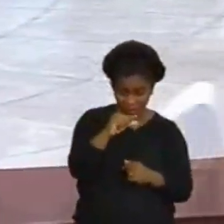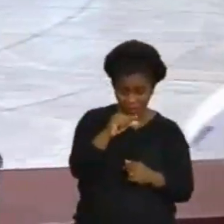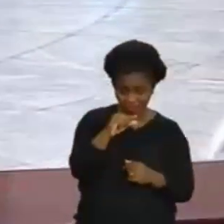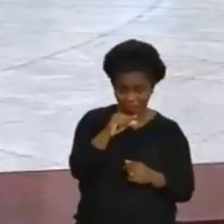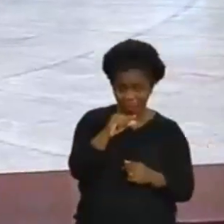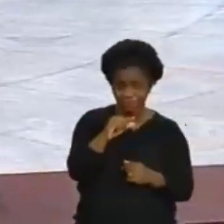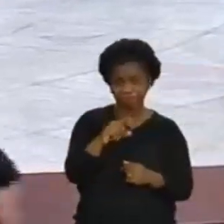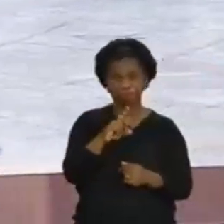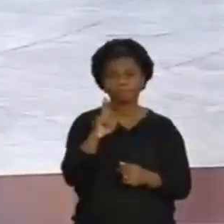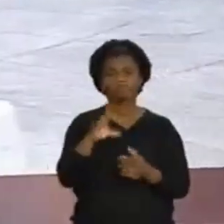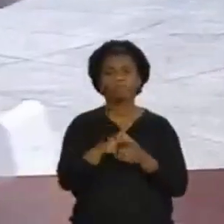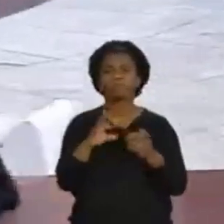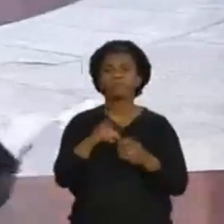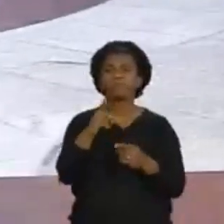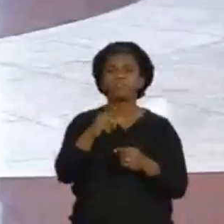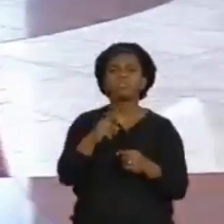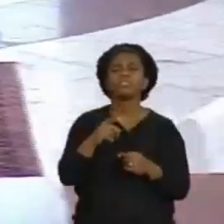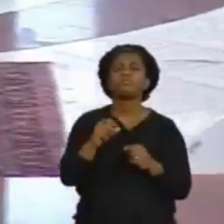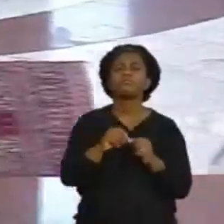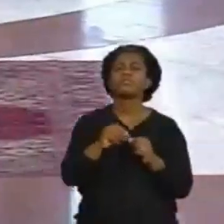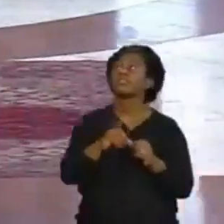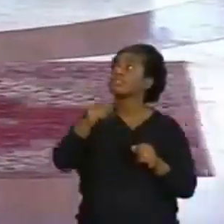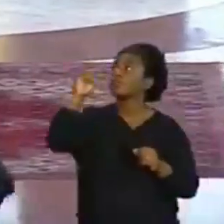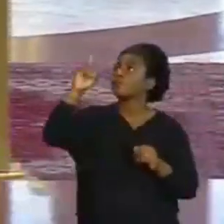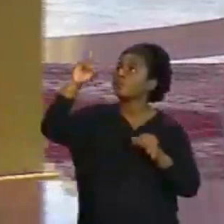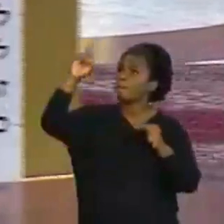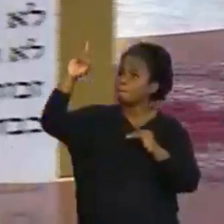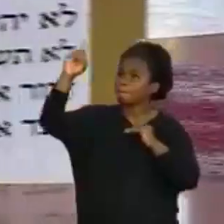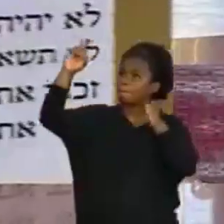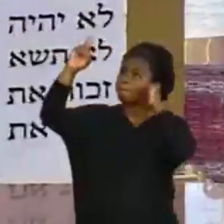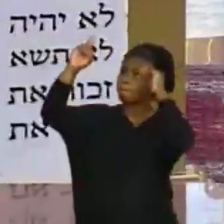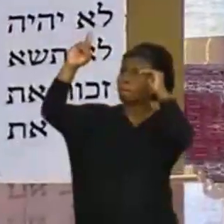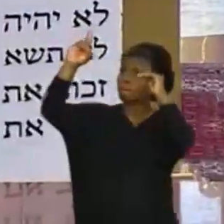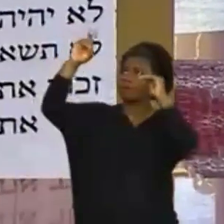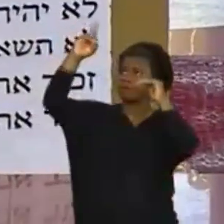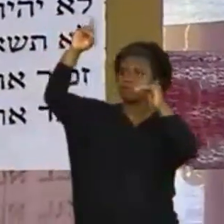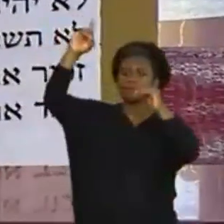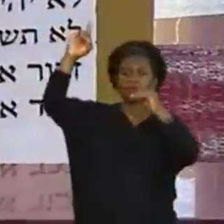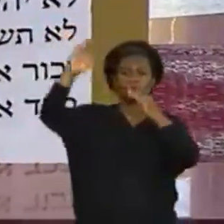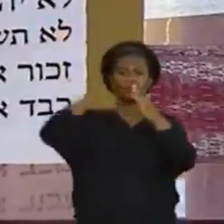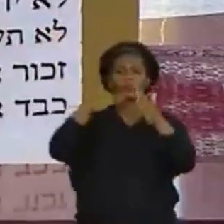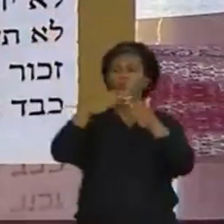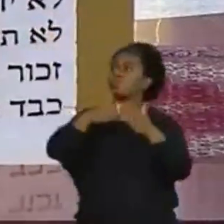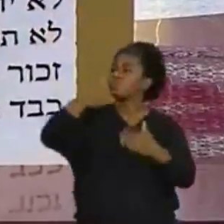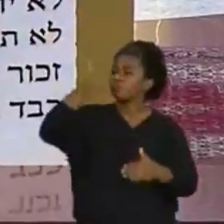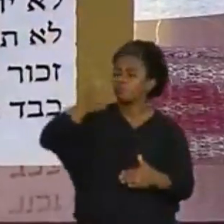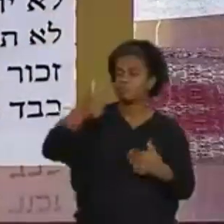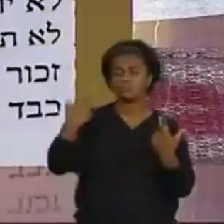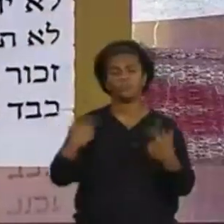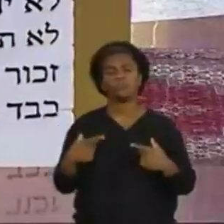você colocar Deus acima de tudo. Isso não deixa você colocar Deus em primeiro lugar.